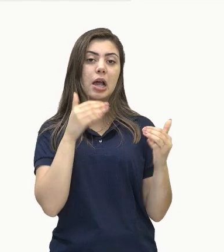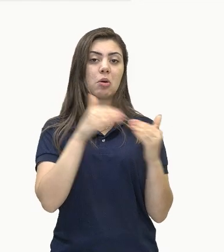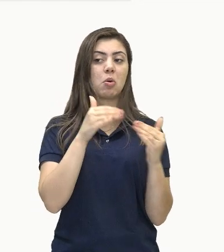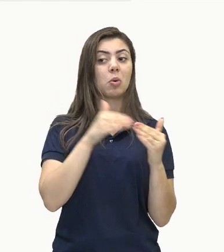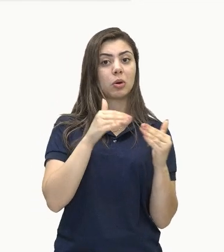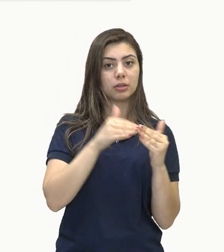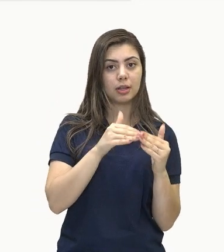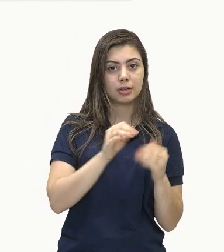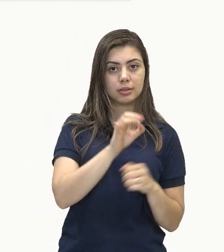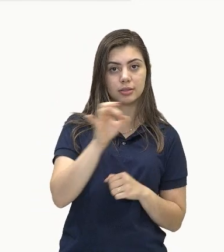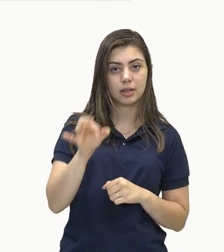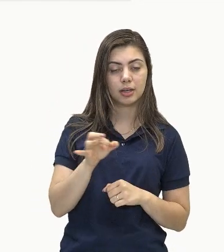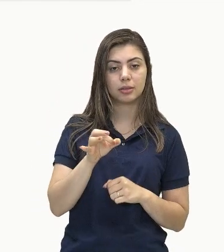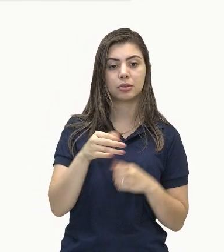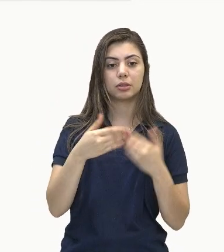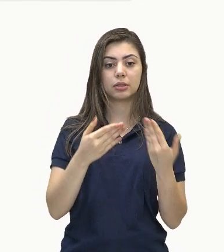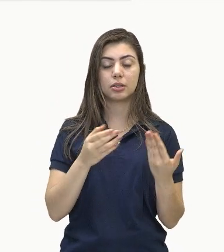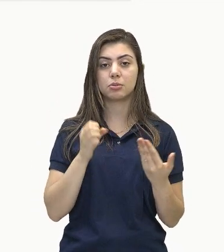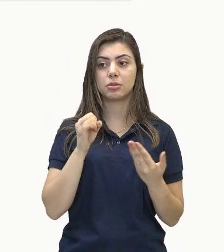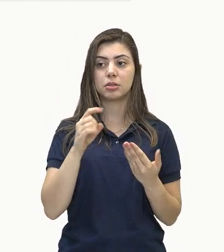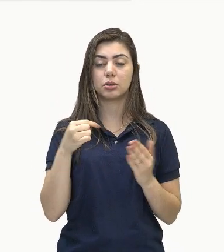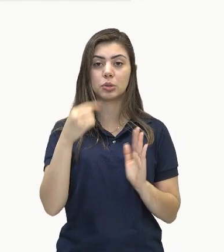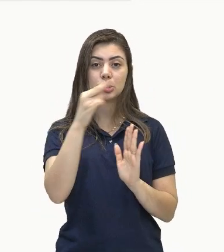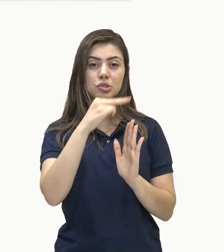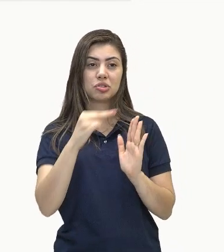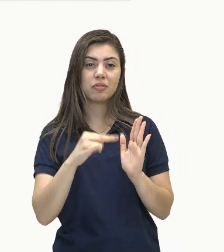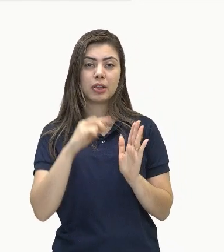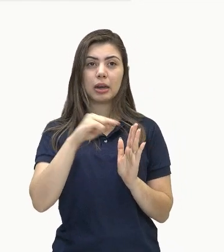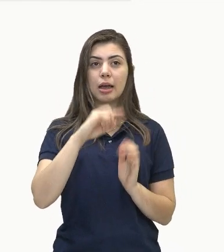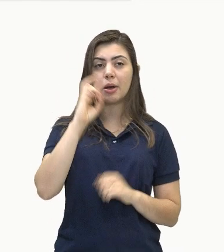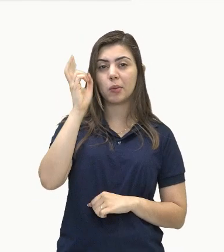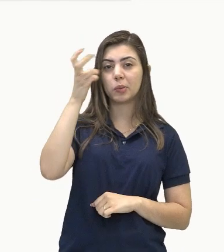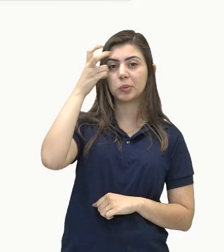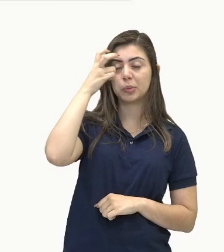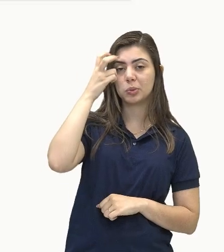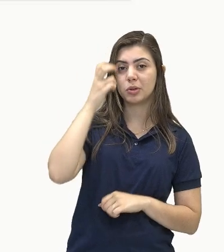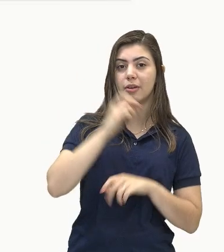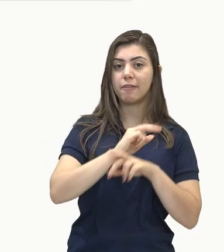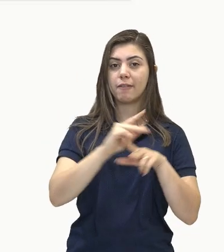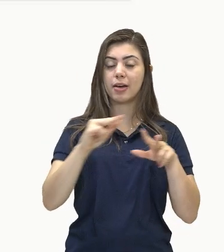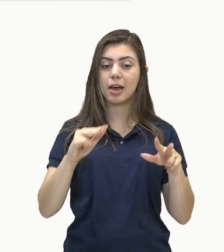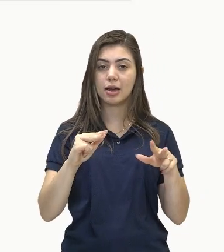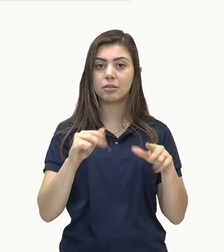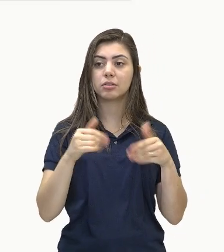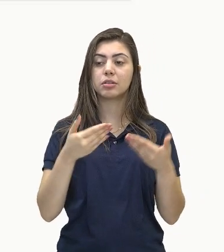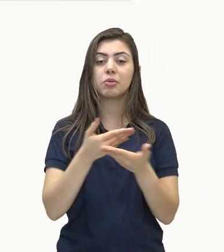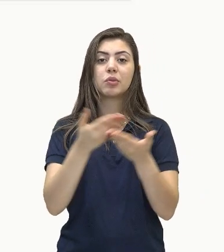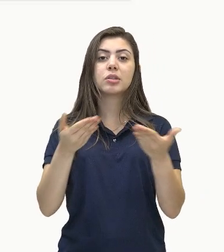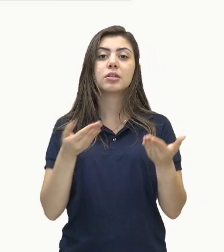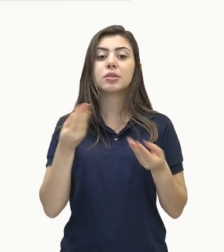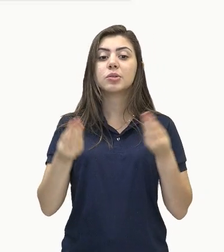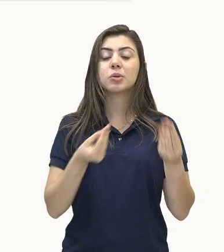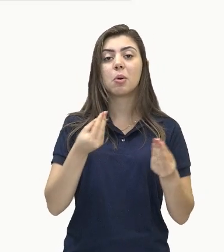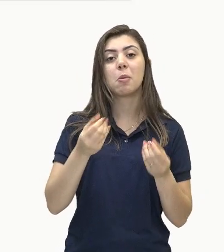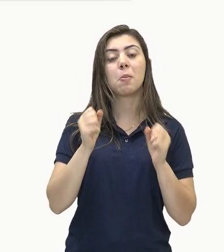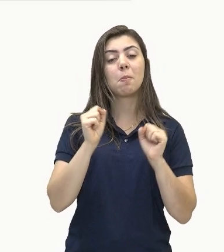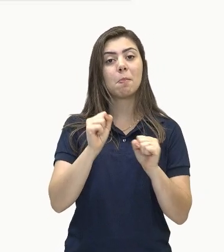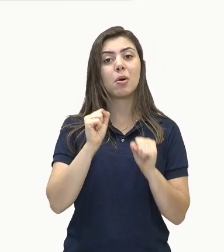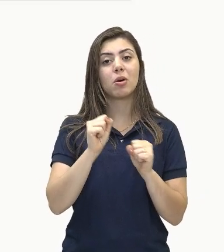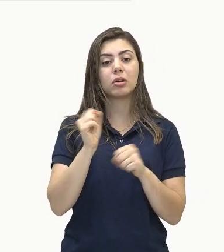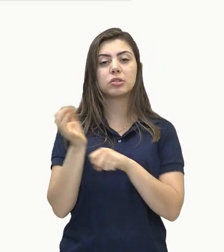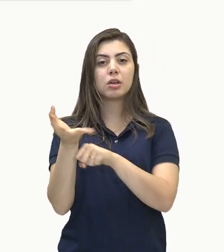uma resenha de um produto cultural, de uma obra cultural, você vai ser